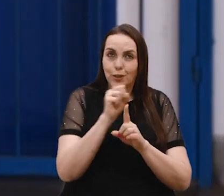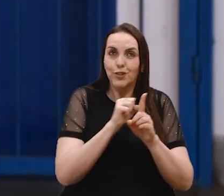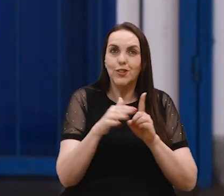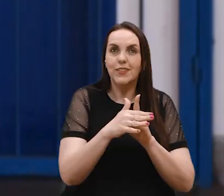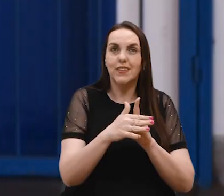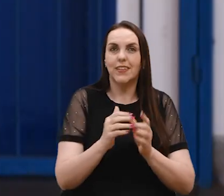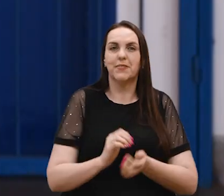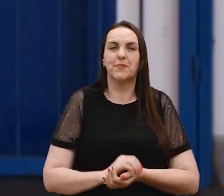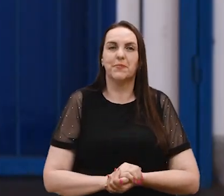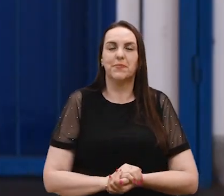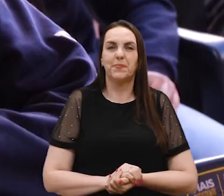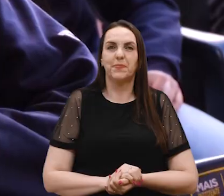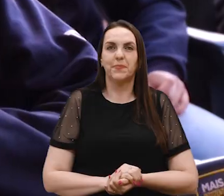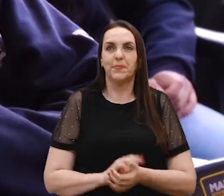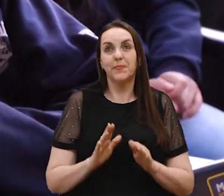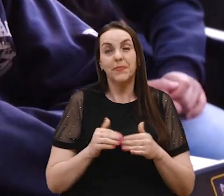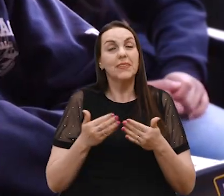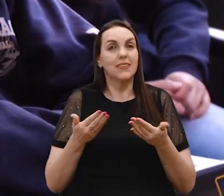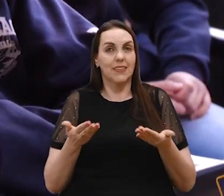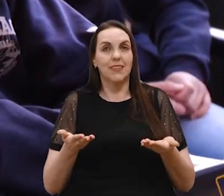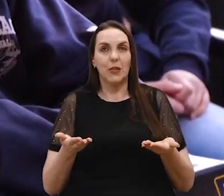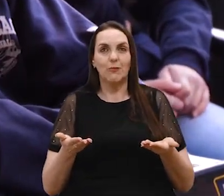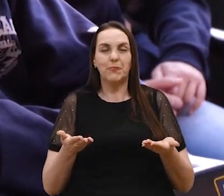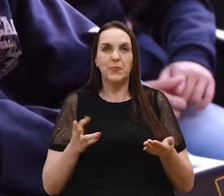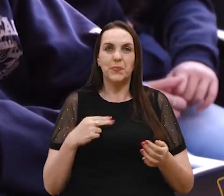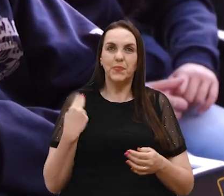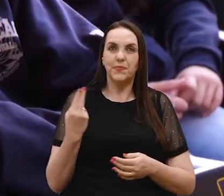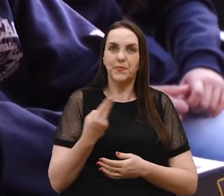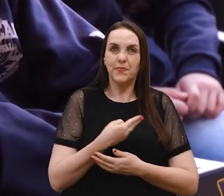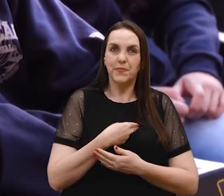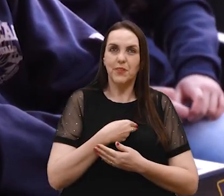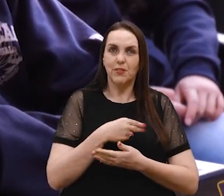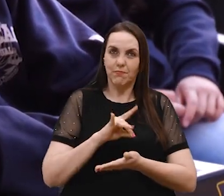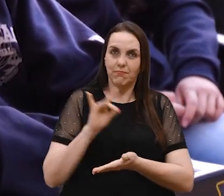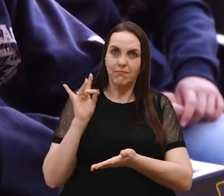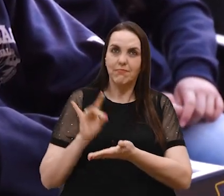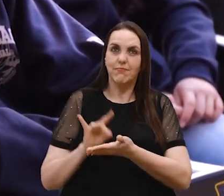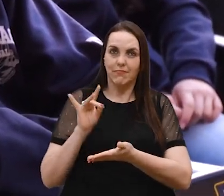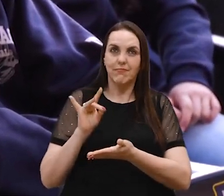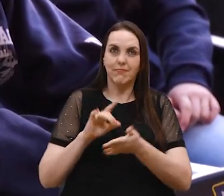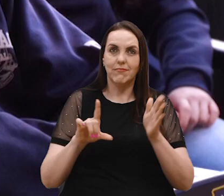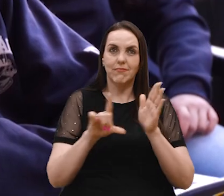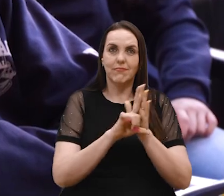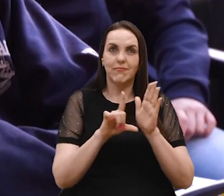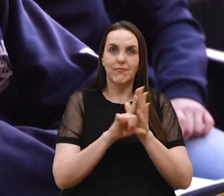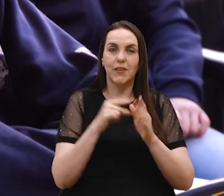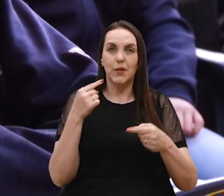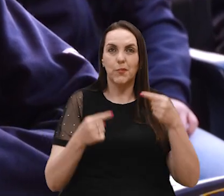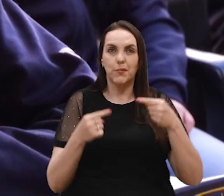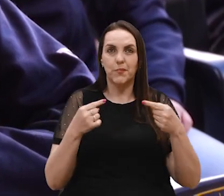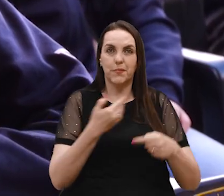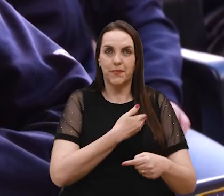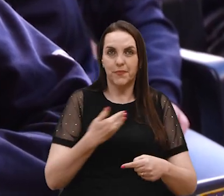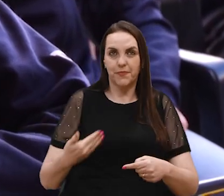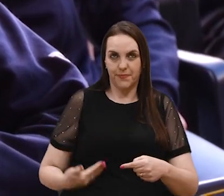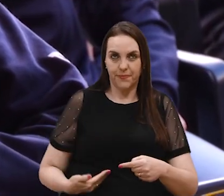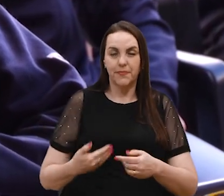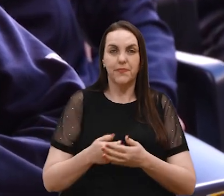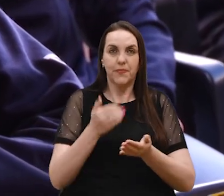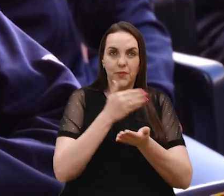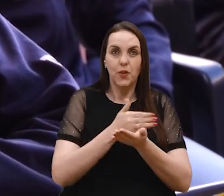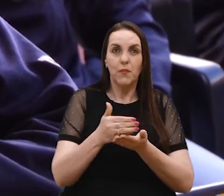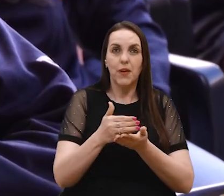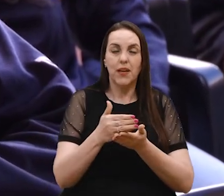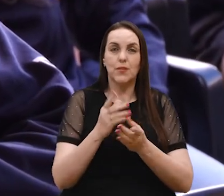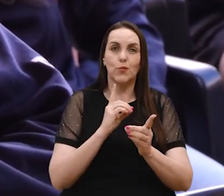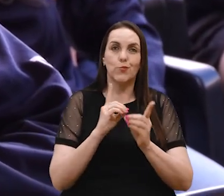enquanto sociedade? Então, a gente efetivar essa lei em políticas públicas, ela